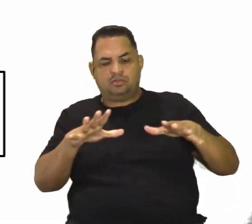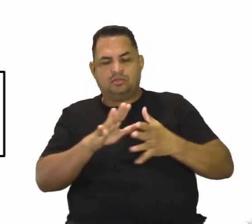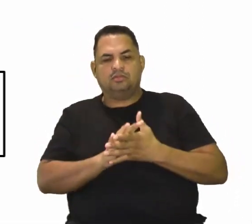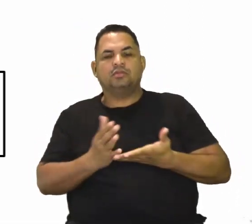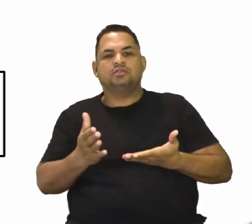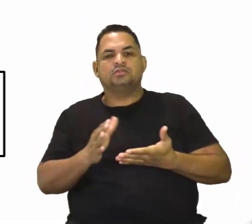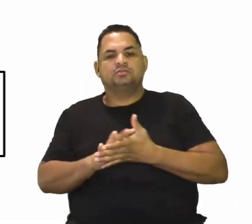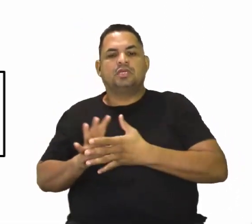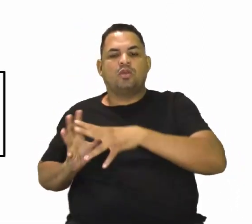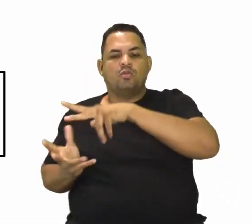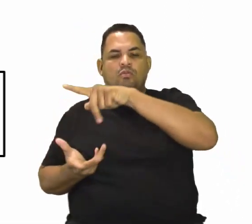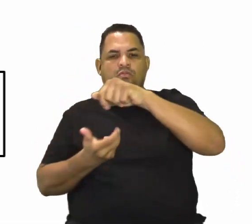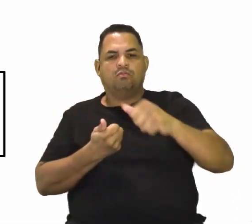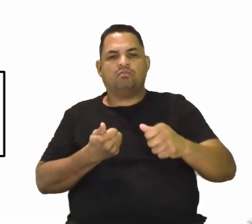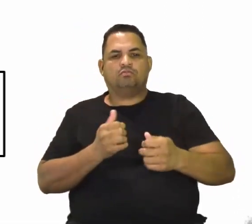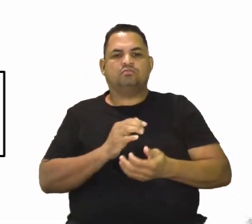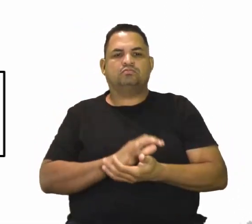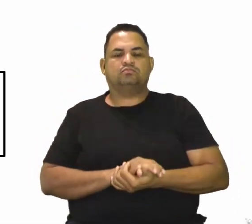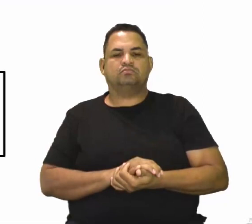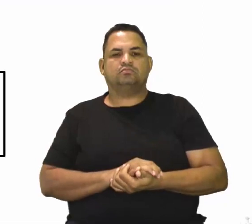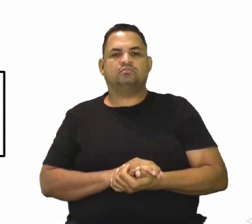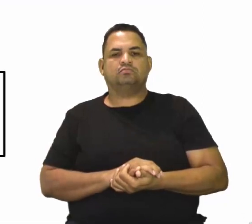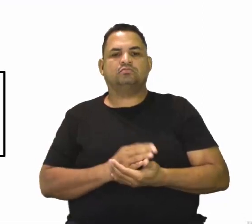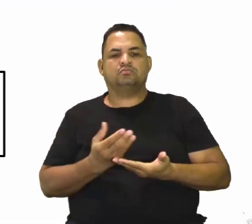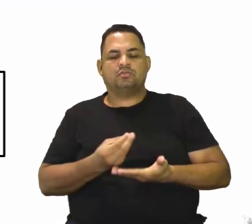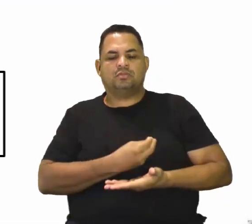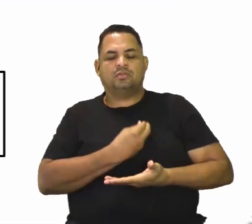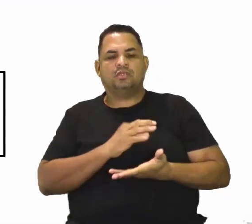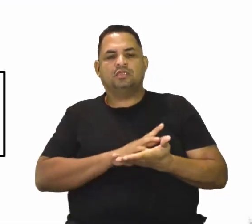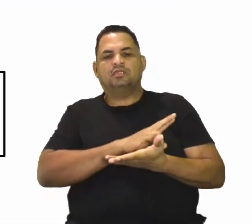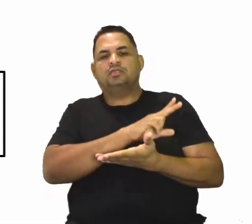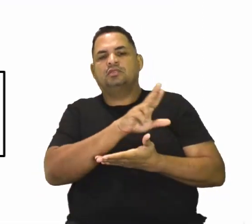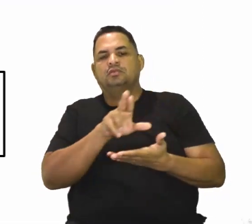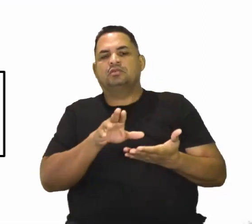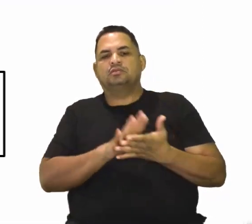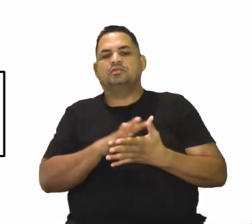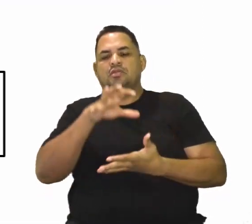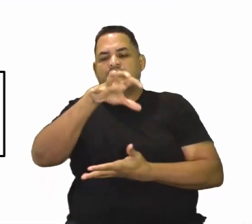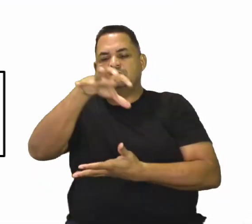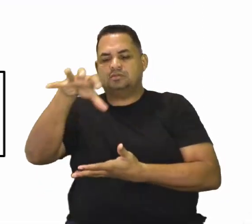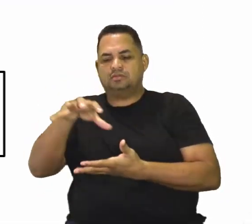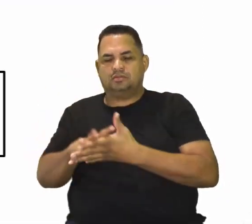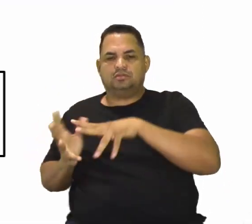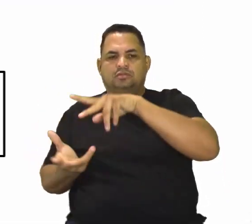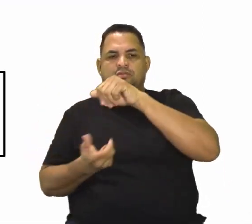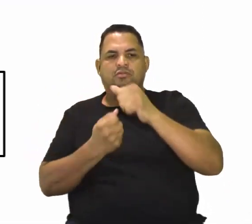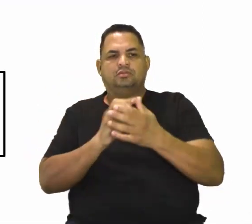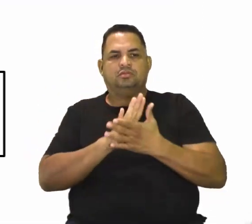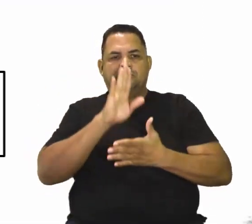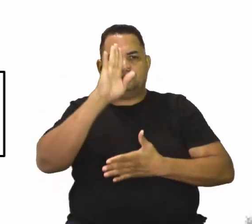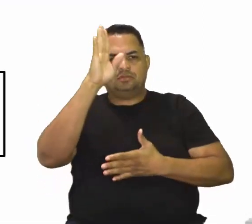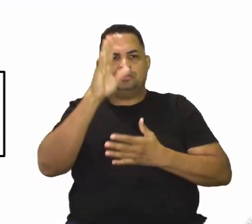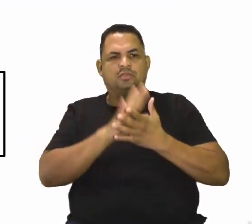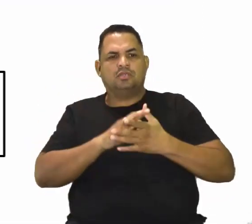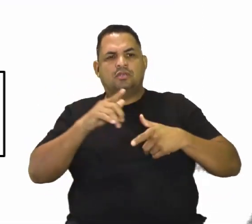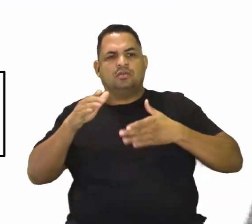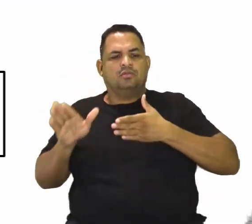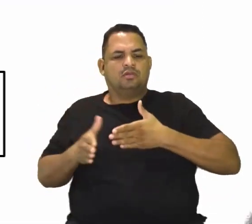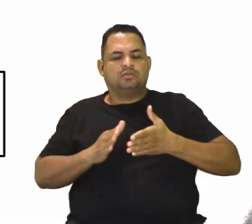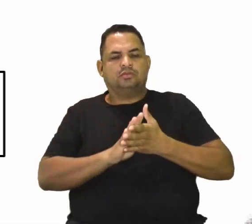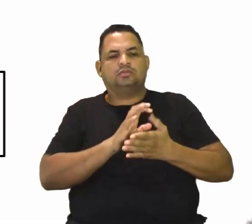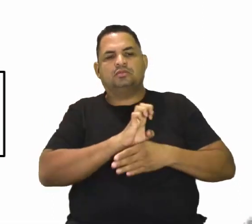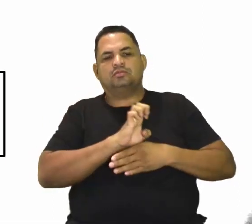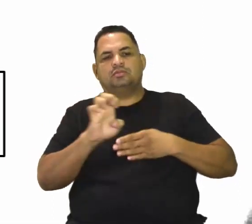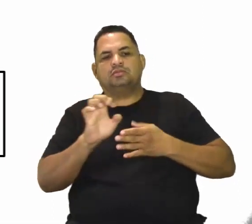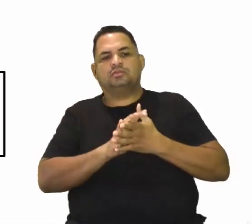multinacionais, que elas estão presentes em várias partes do mundo, destaque-se na produção da exportação de